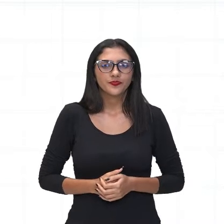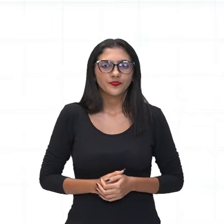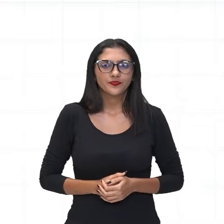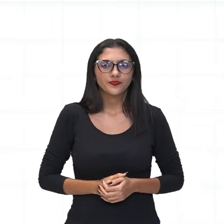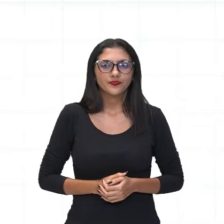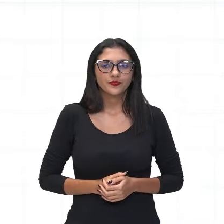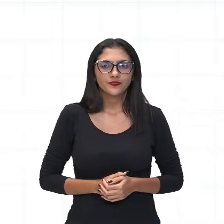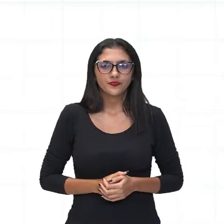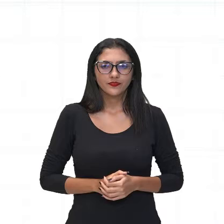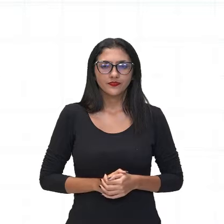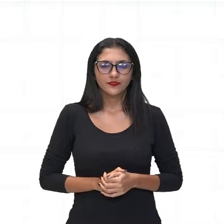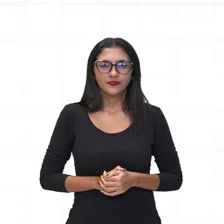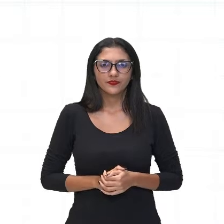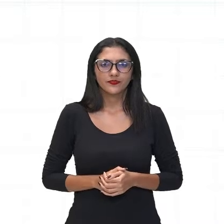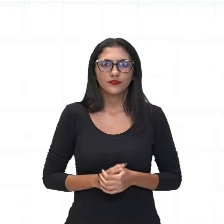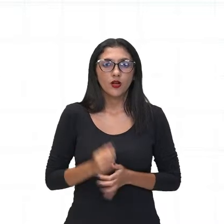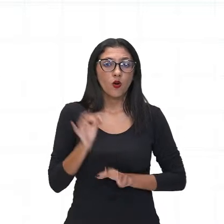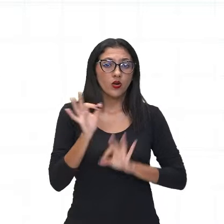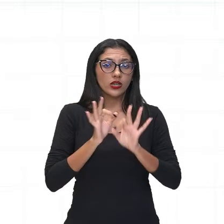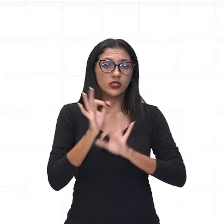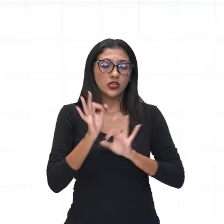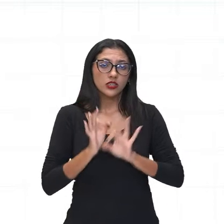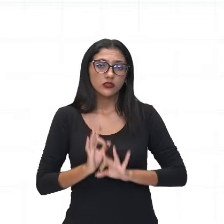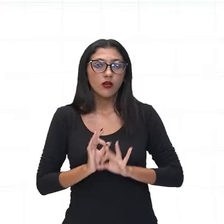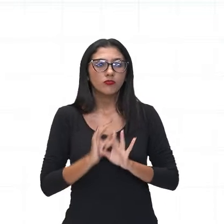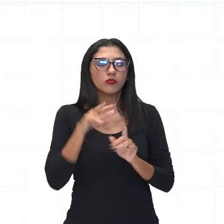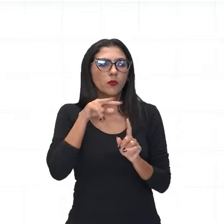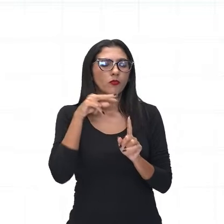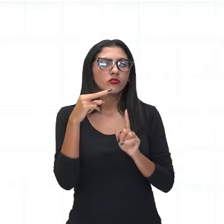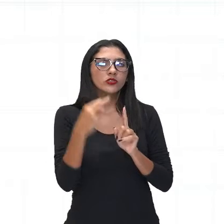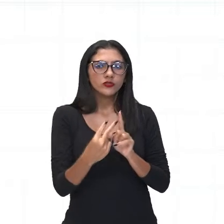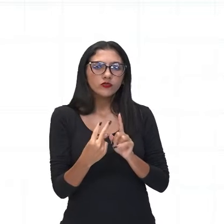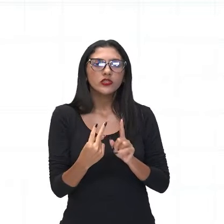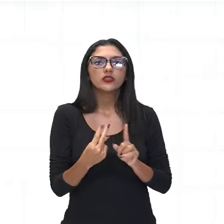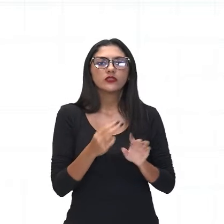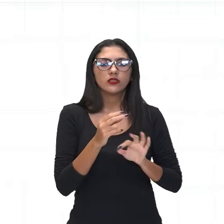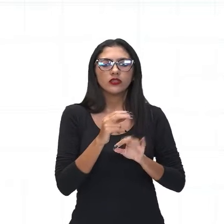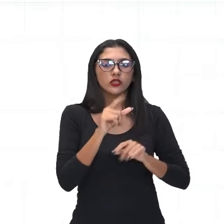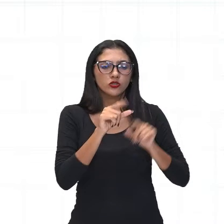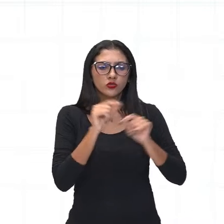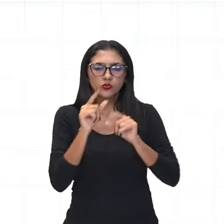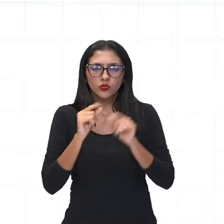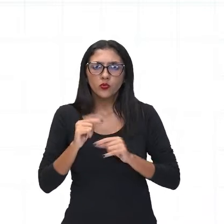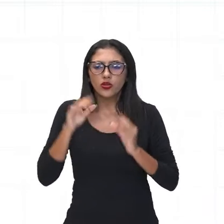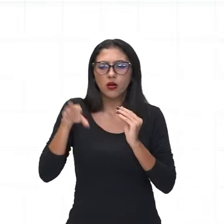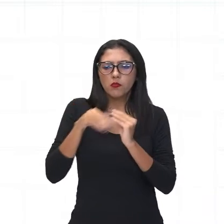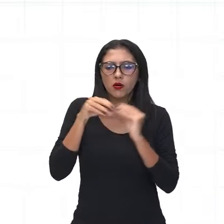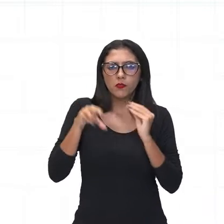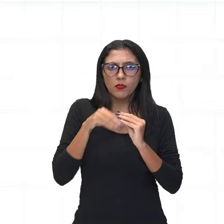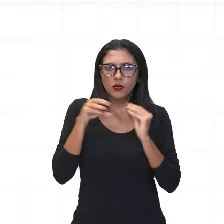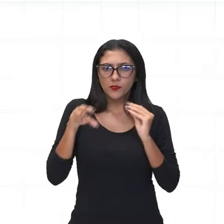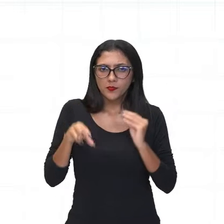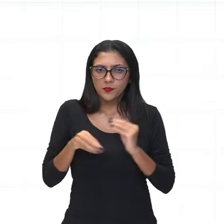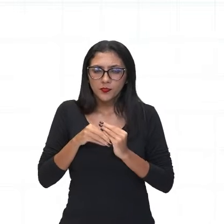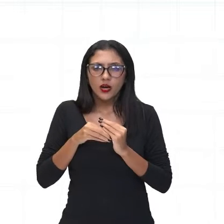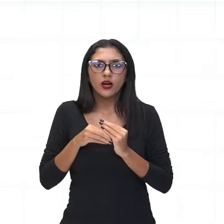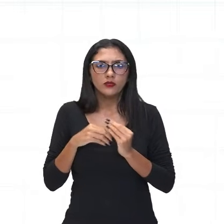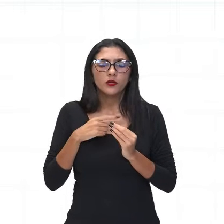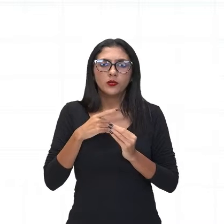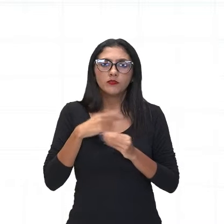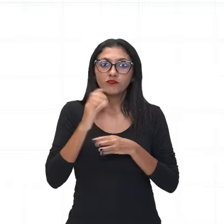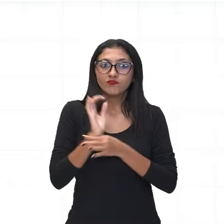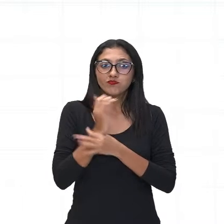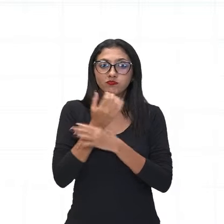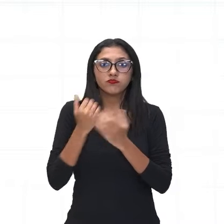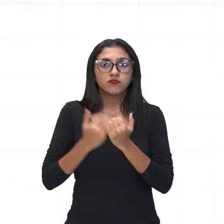olha só, o processo de adoção de um ponto de vista, seleção e organização de argumentos para a defesa desse ponto de vista é o que